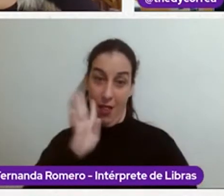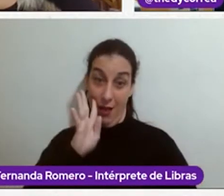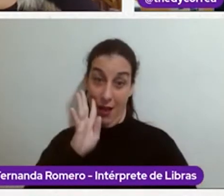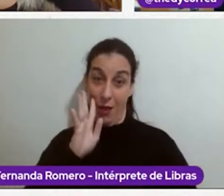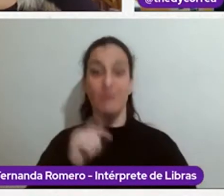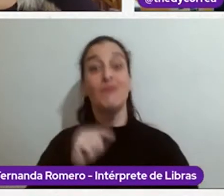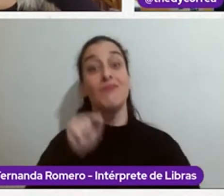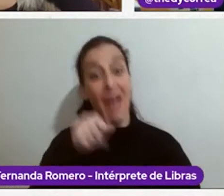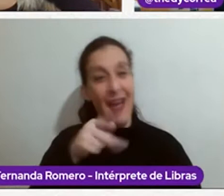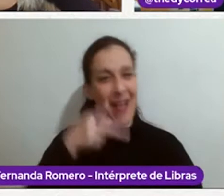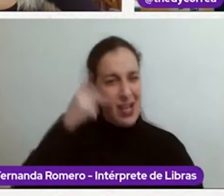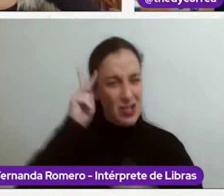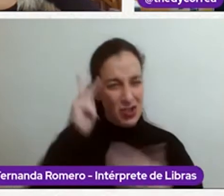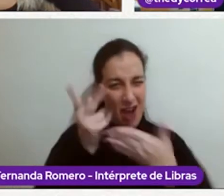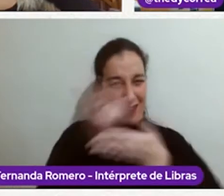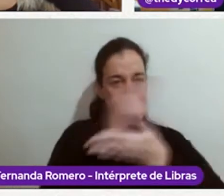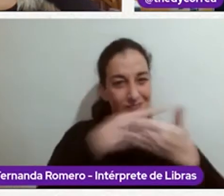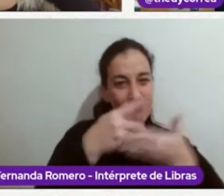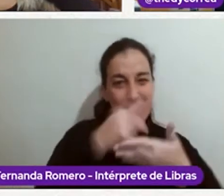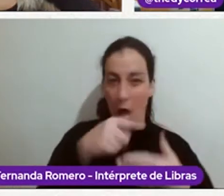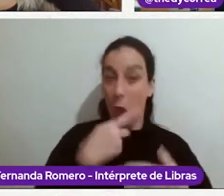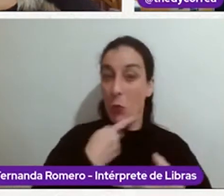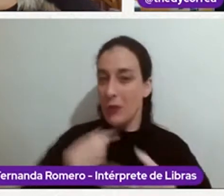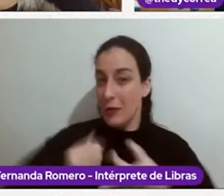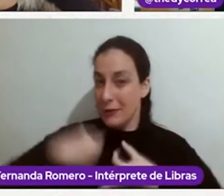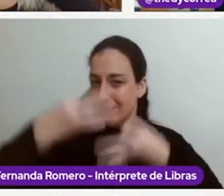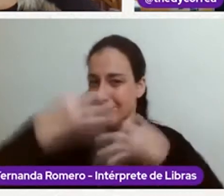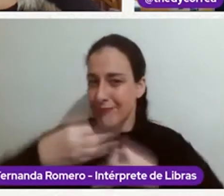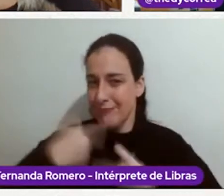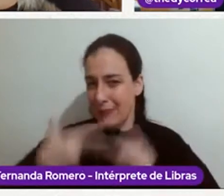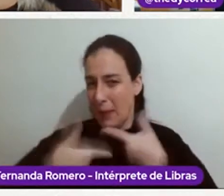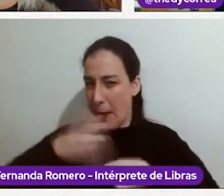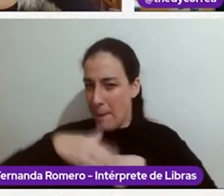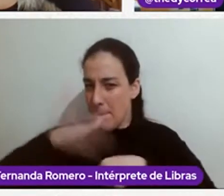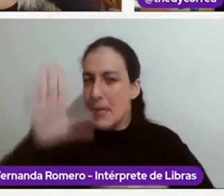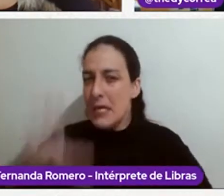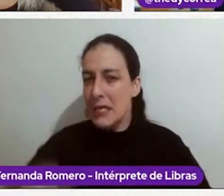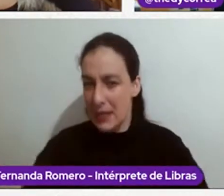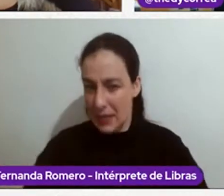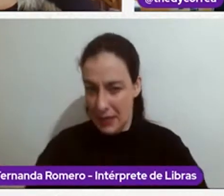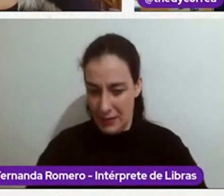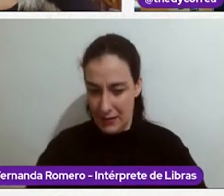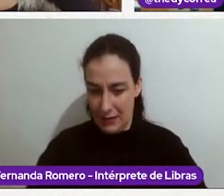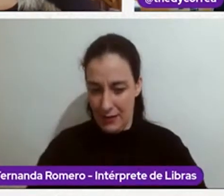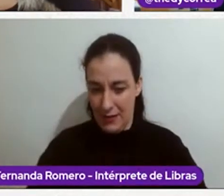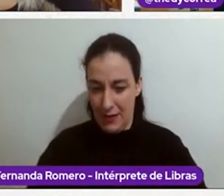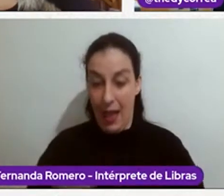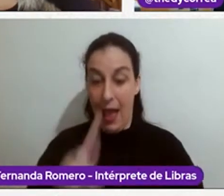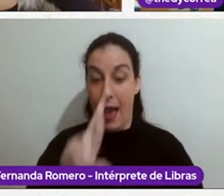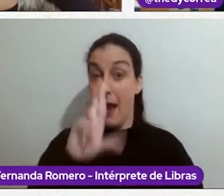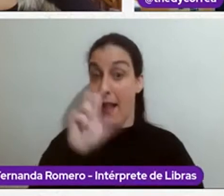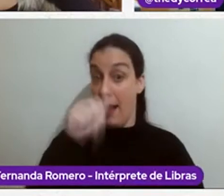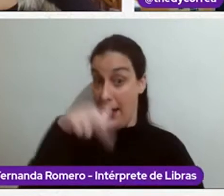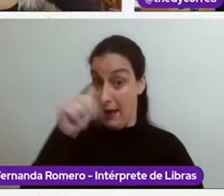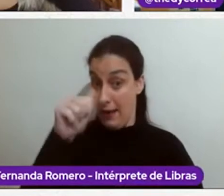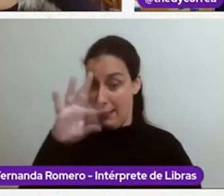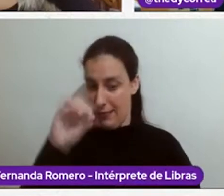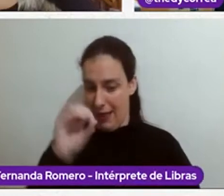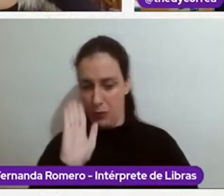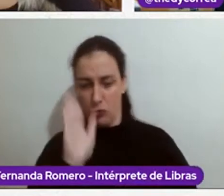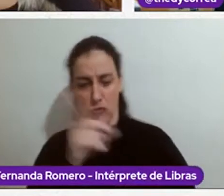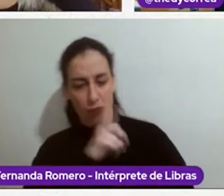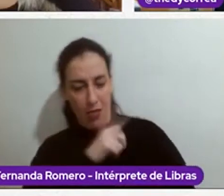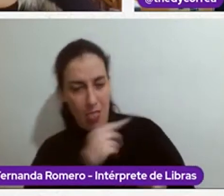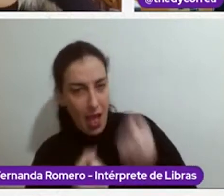é uma coisa que eu tenho certeza que daqui para frente vou trabalhar ainda mais com isso. Com o Renato, a gente já tem alguns projetos aí